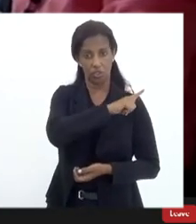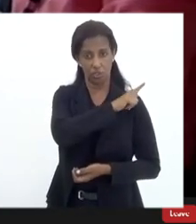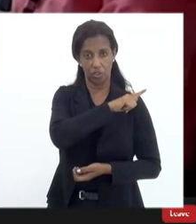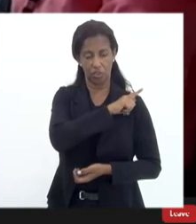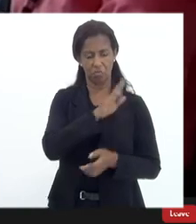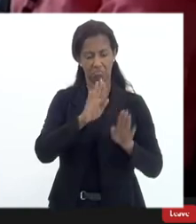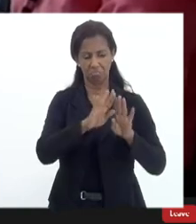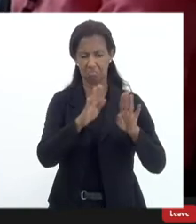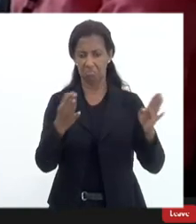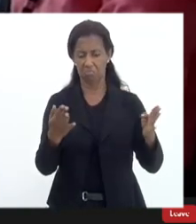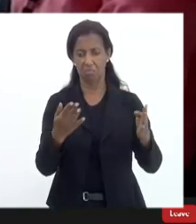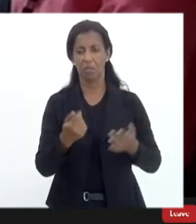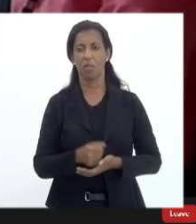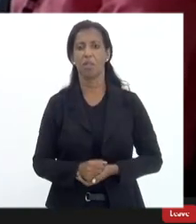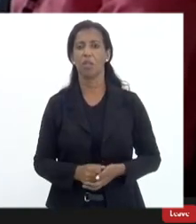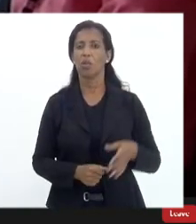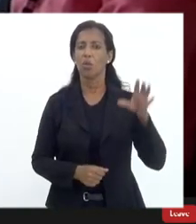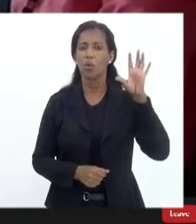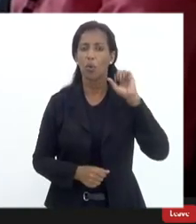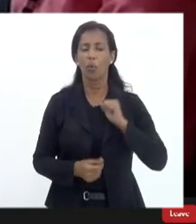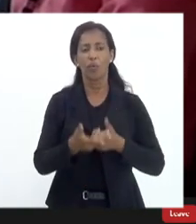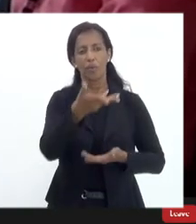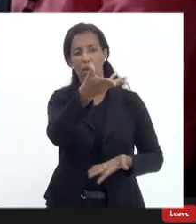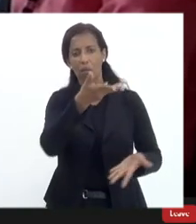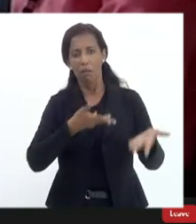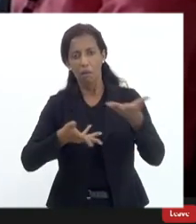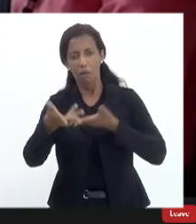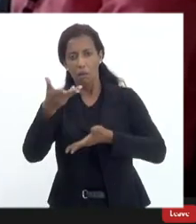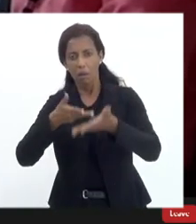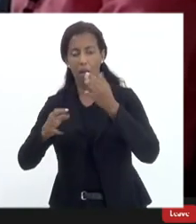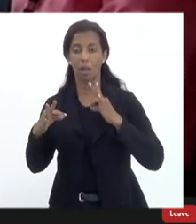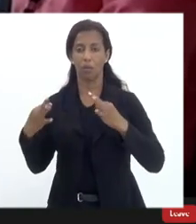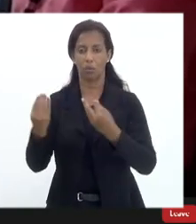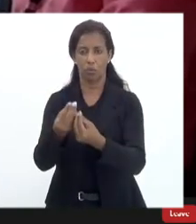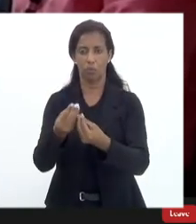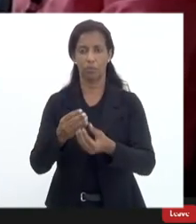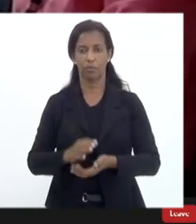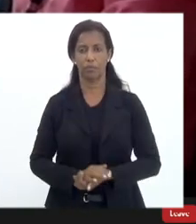portas abertas e atendendo a todos, a tudo e a todos.